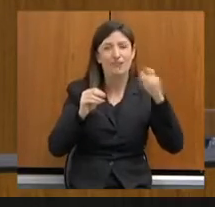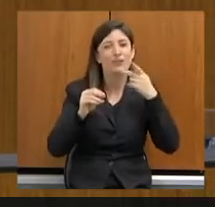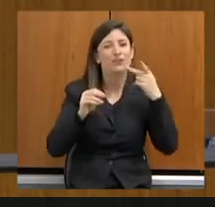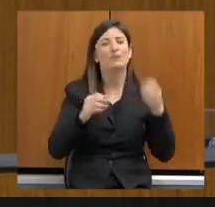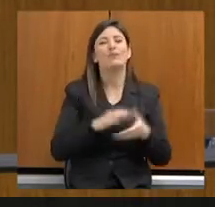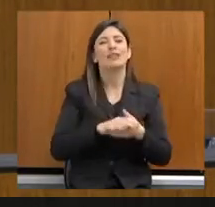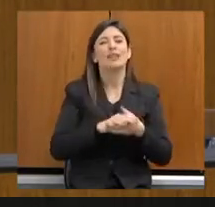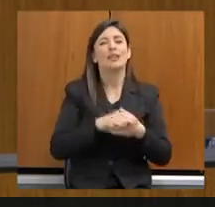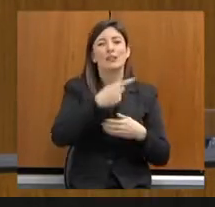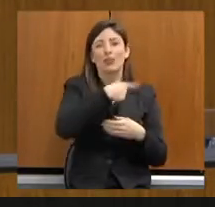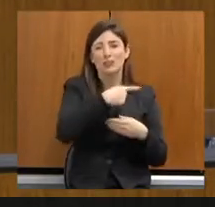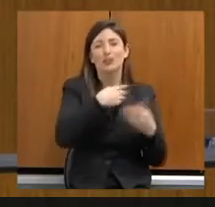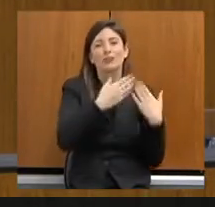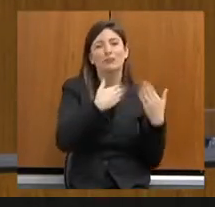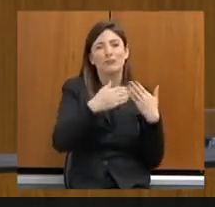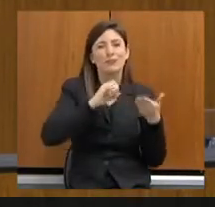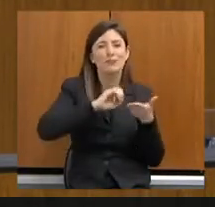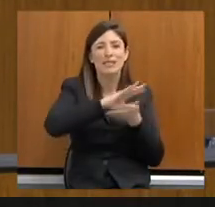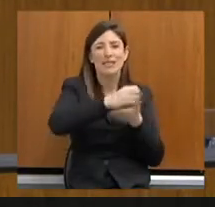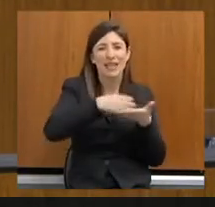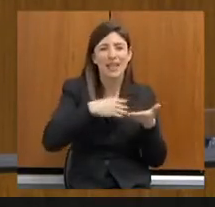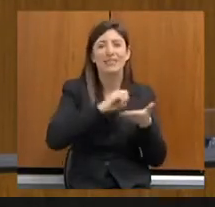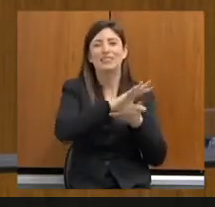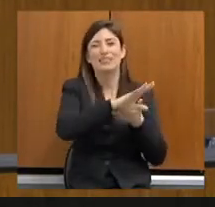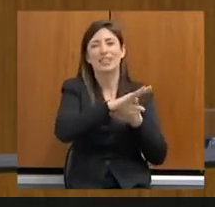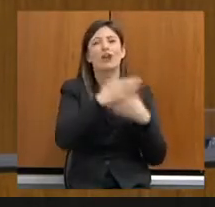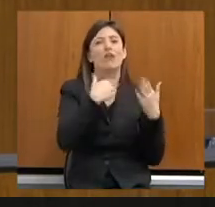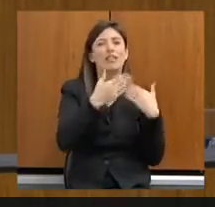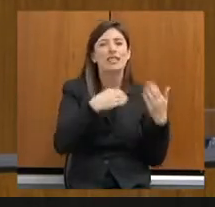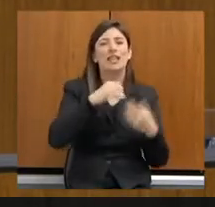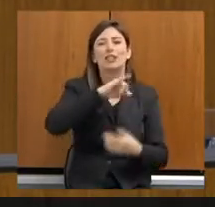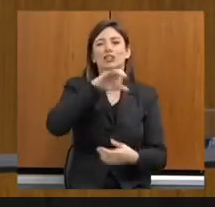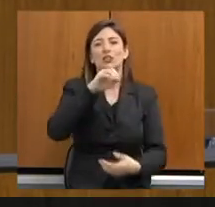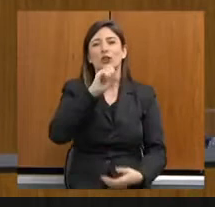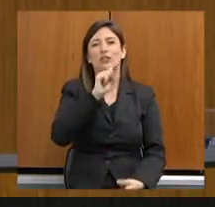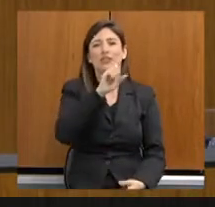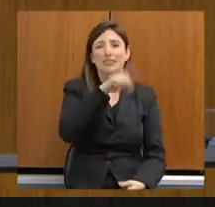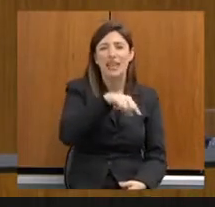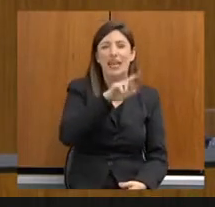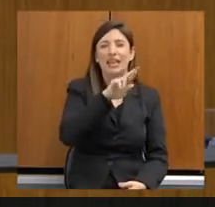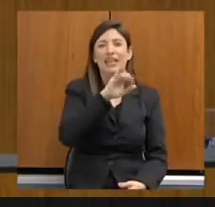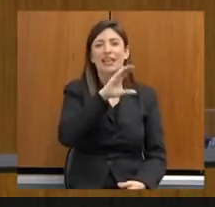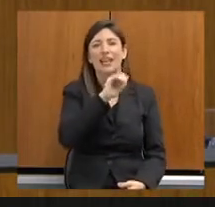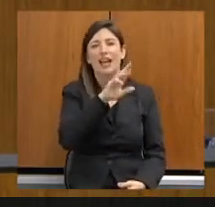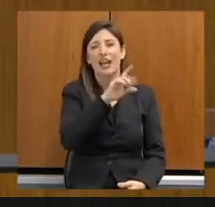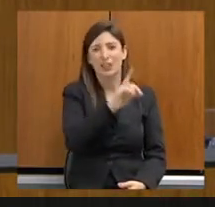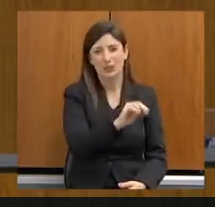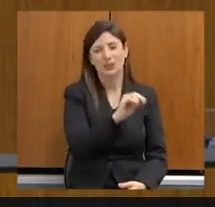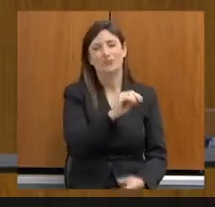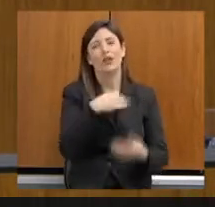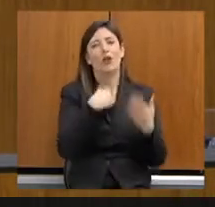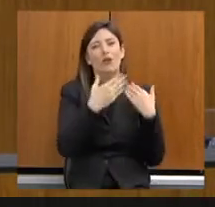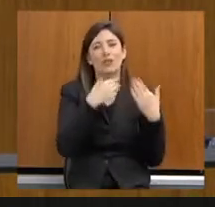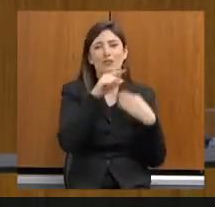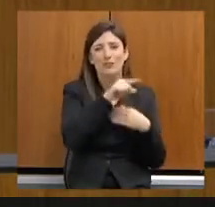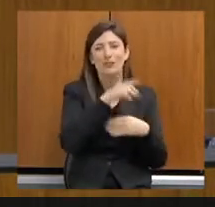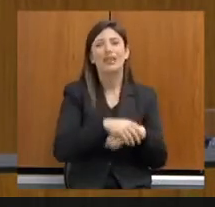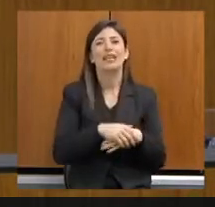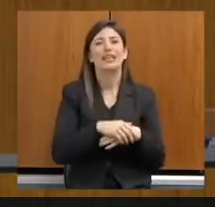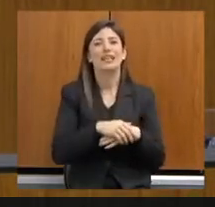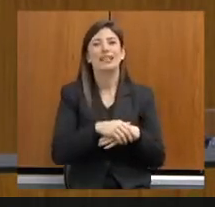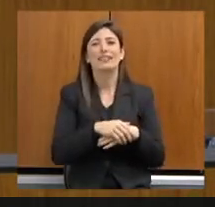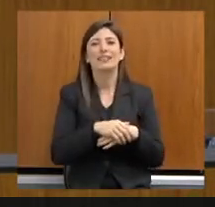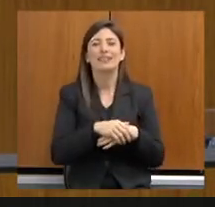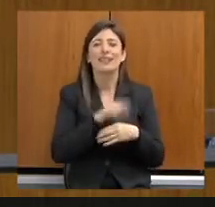por mensagem conforme e apresentando com o Zé Ricardo que tá ali presente ele em tempo real né já muito muito